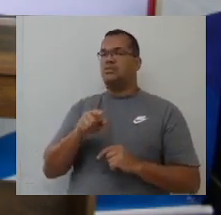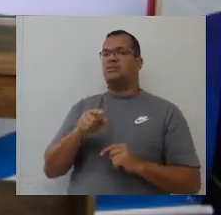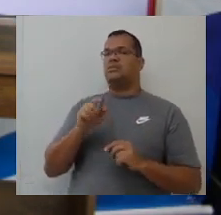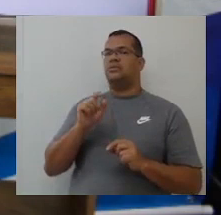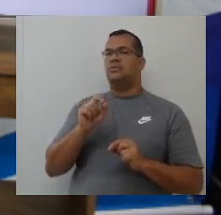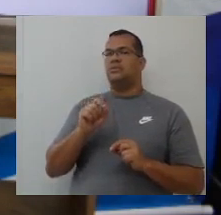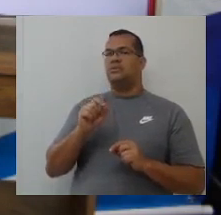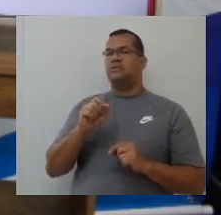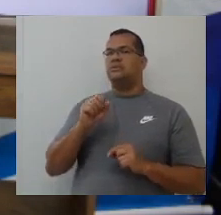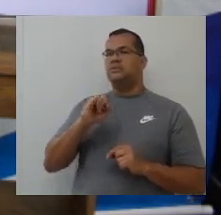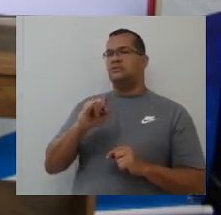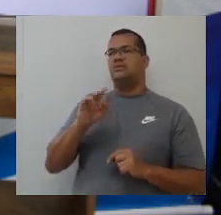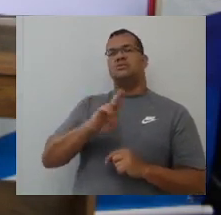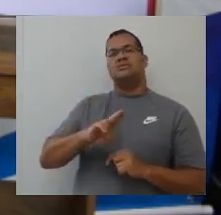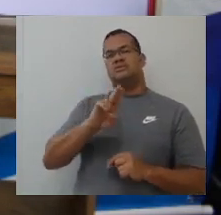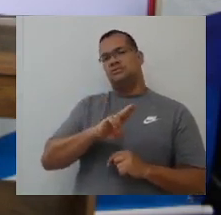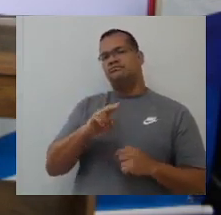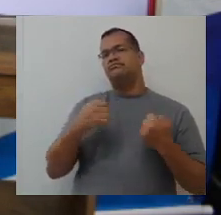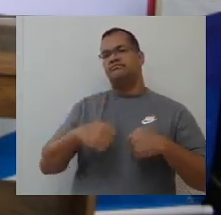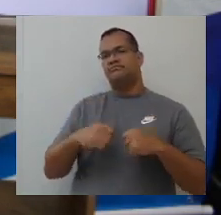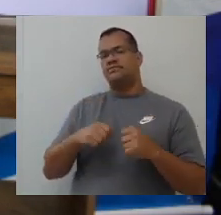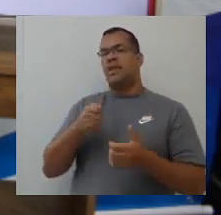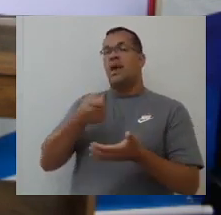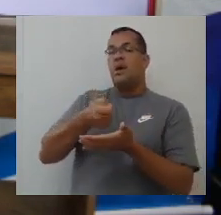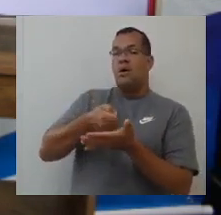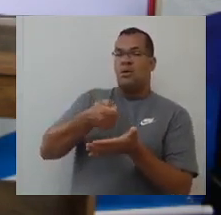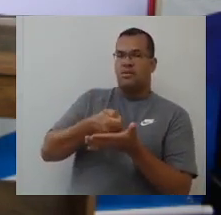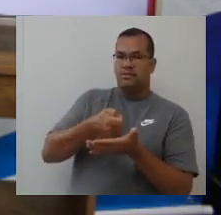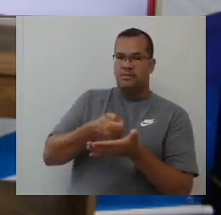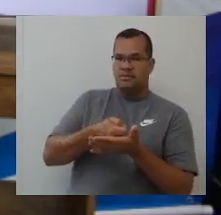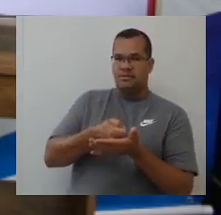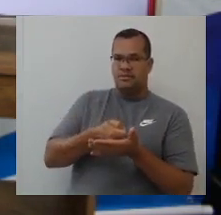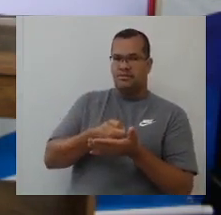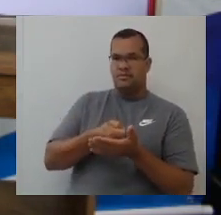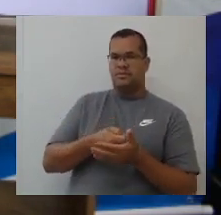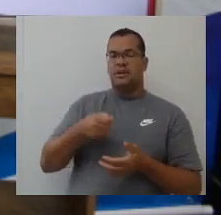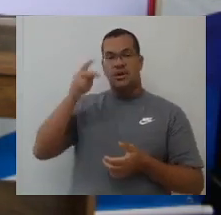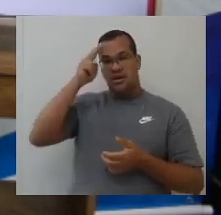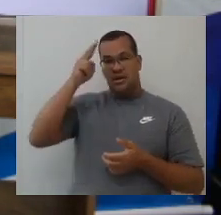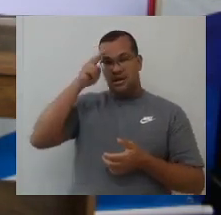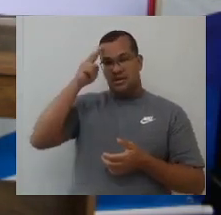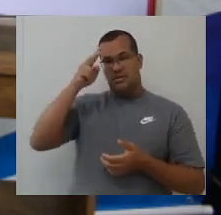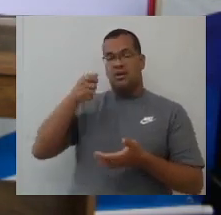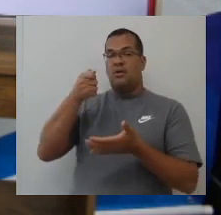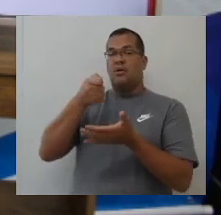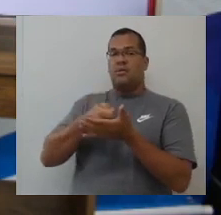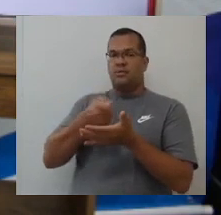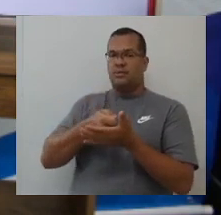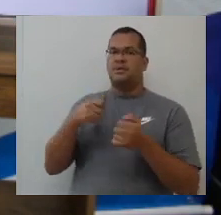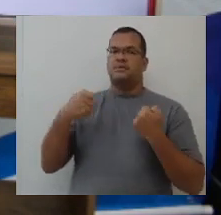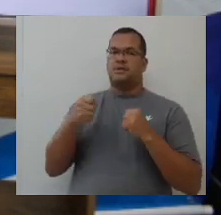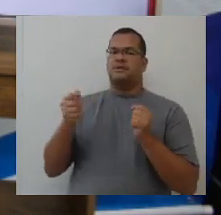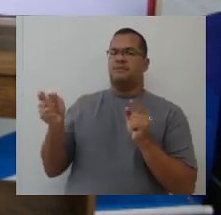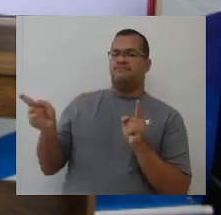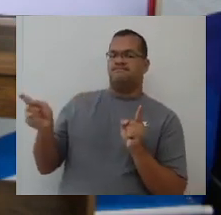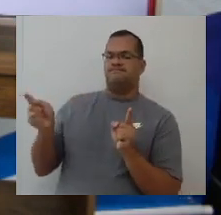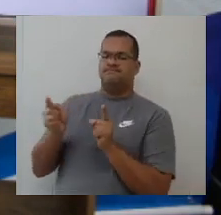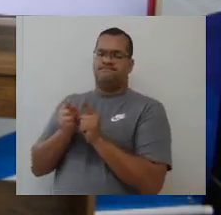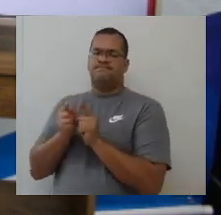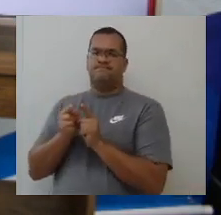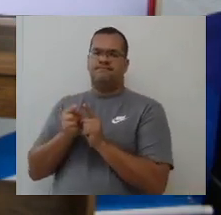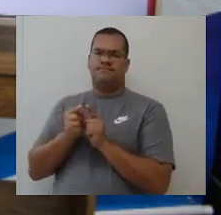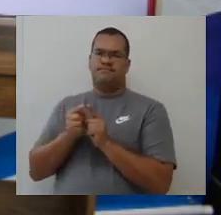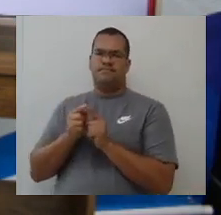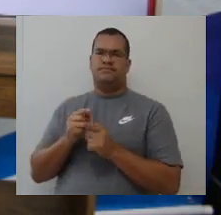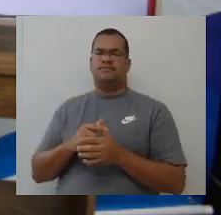são negativas, elas obrigatoriamente, lembra, obrigatoriamente, precisam vir na